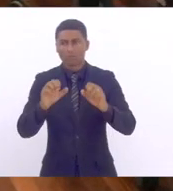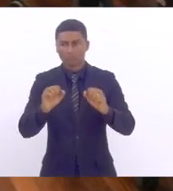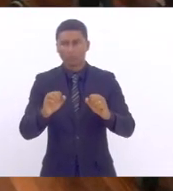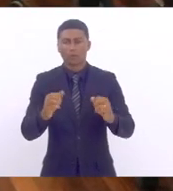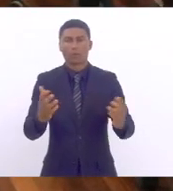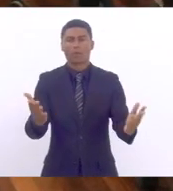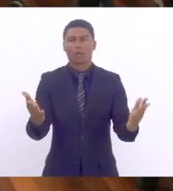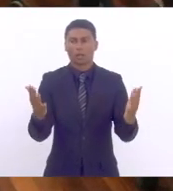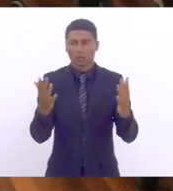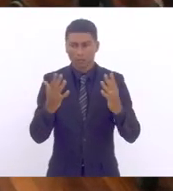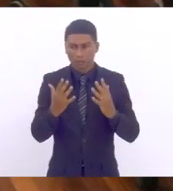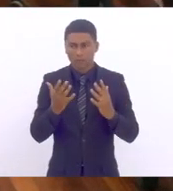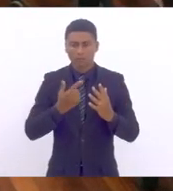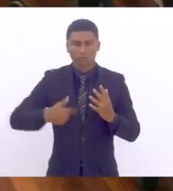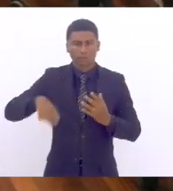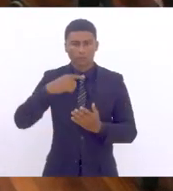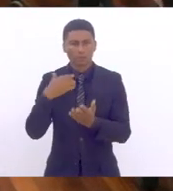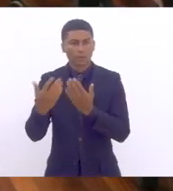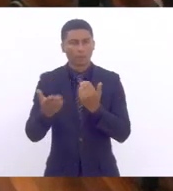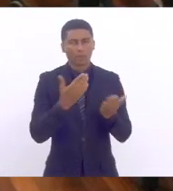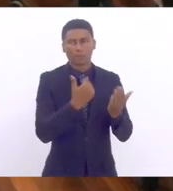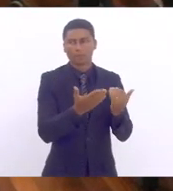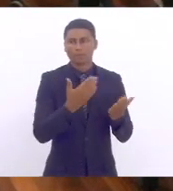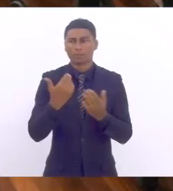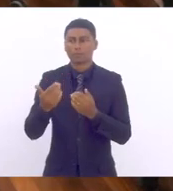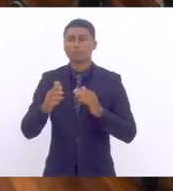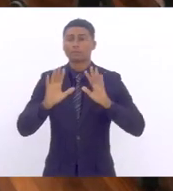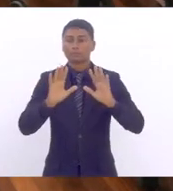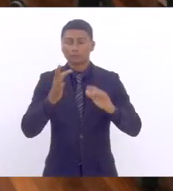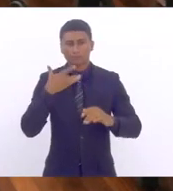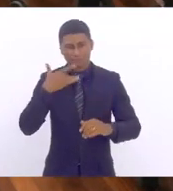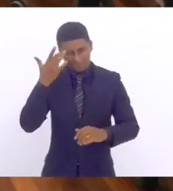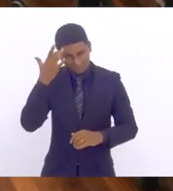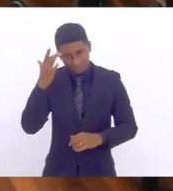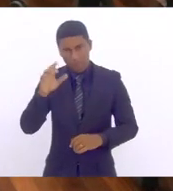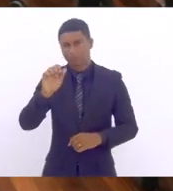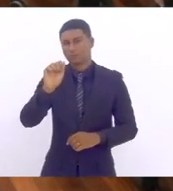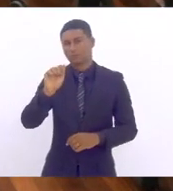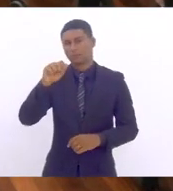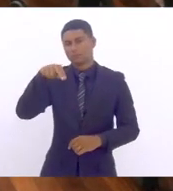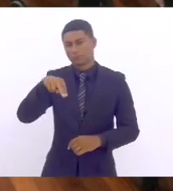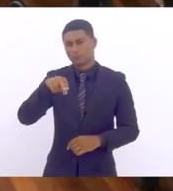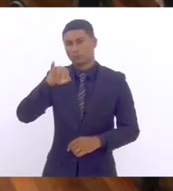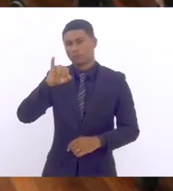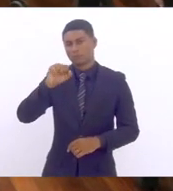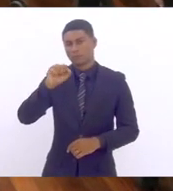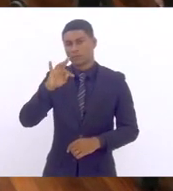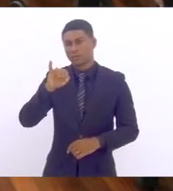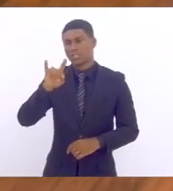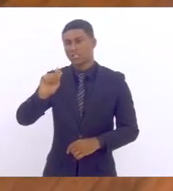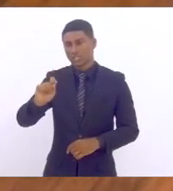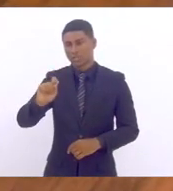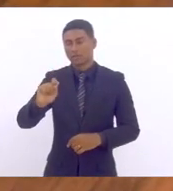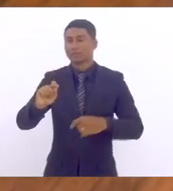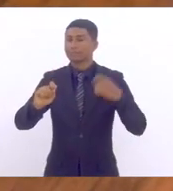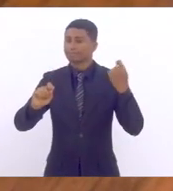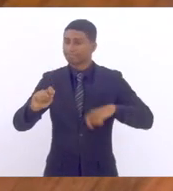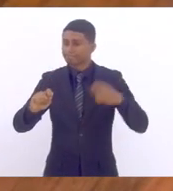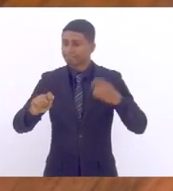essas tratativas. Mas, para isso, acho que a questão da anistia teria que ser repensada.